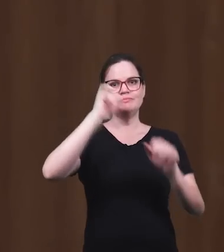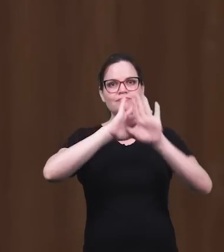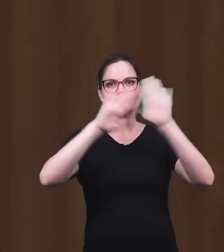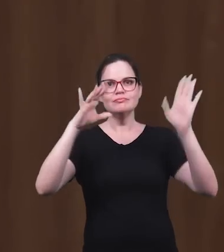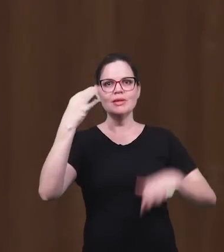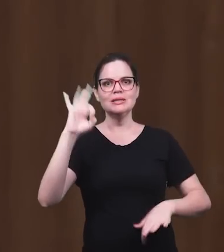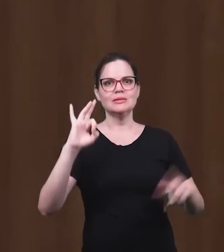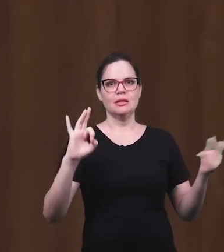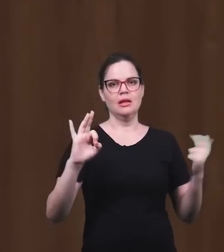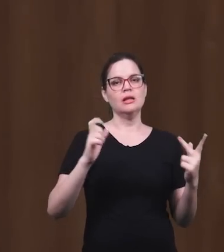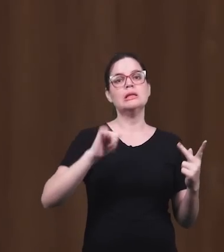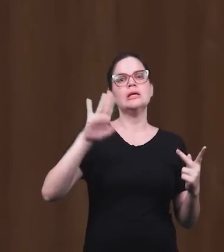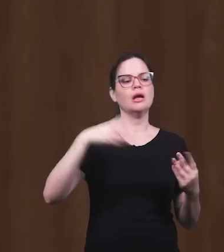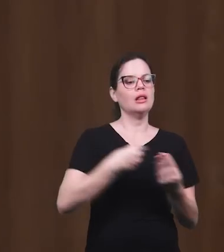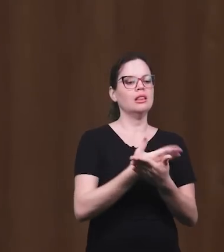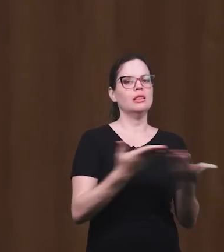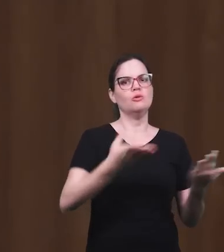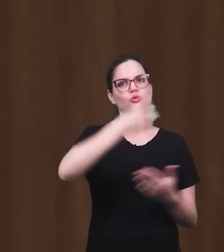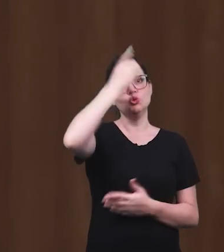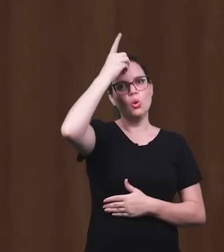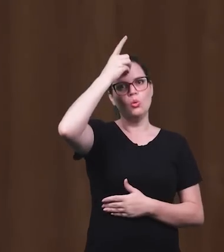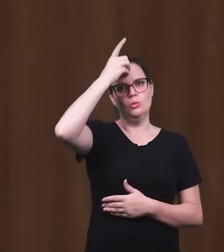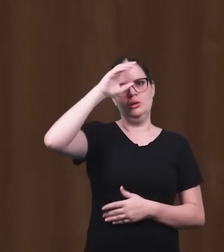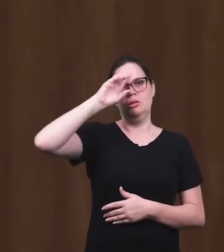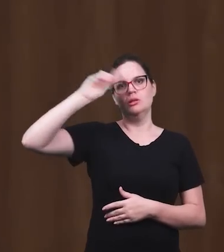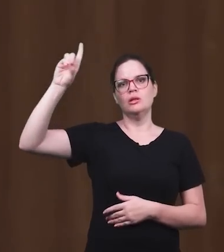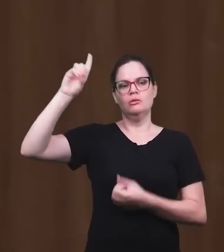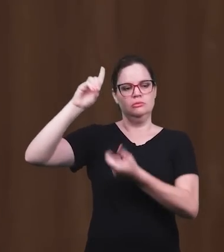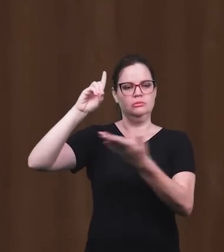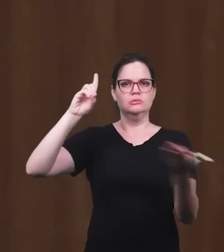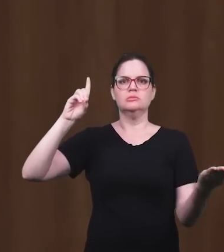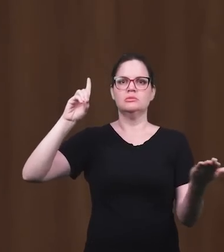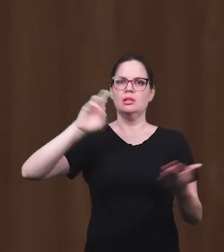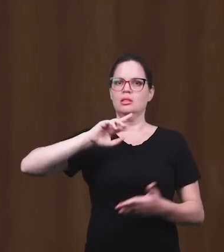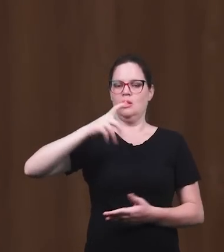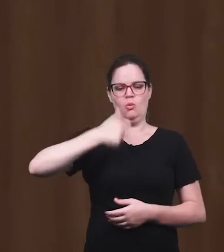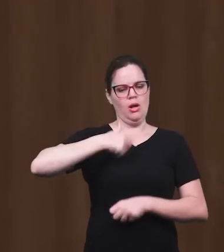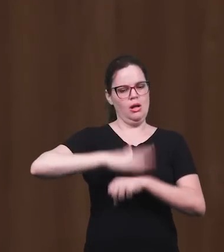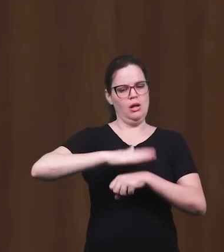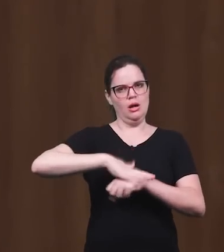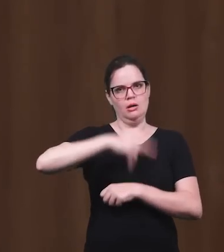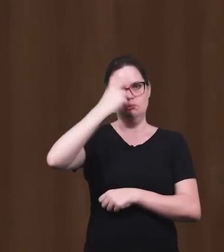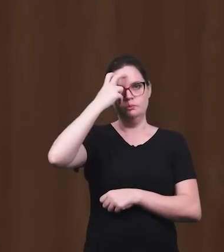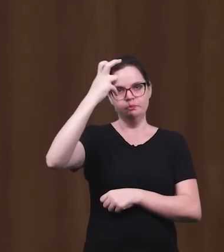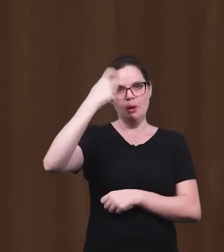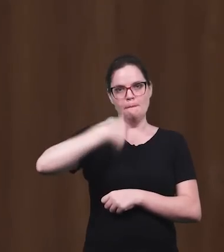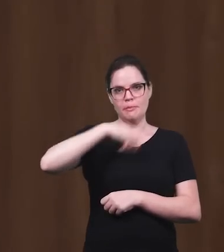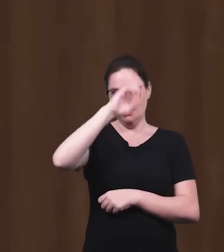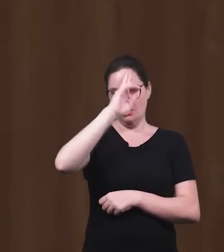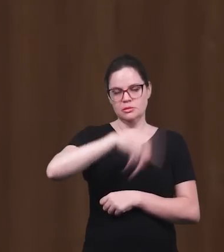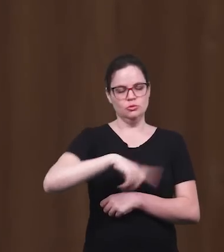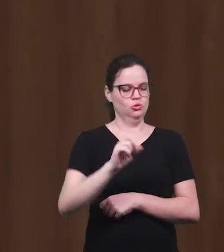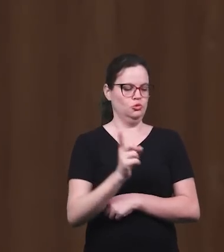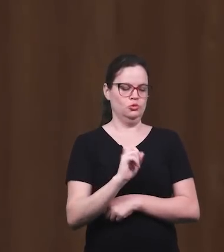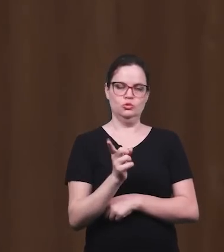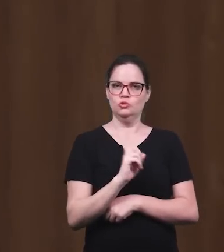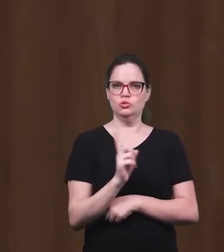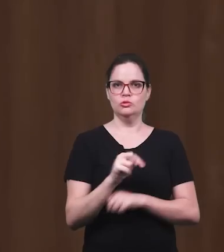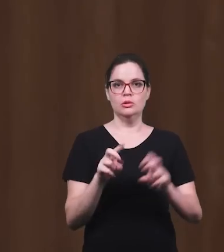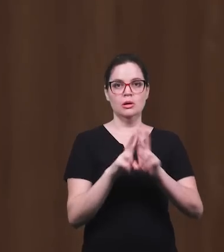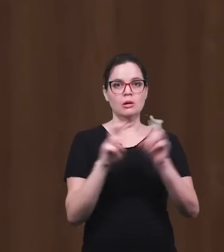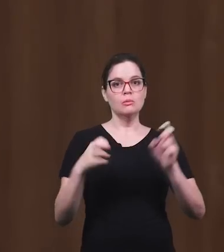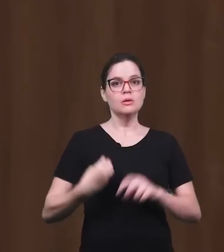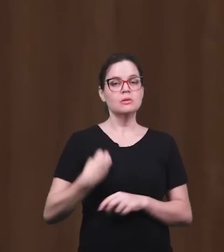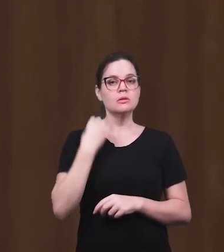dá. Isso quem dá é Deus. Você não desenvolve. Né? É o discernir espíritos. Aqui é